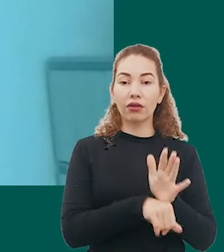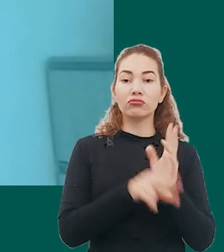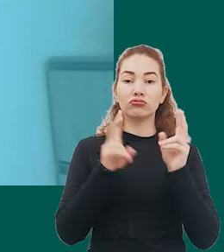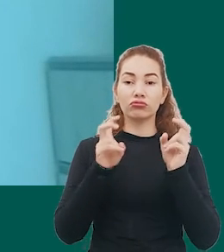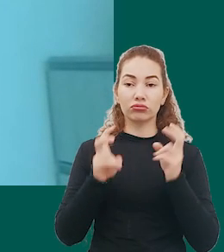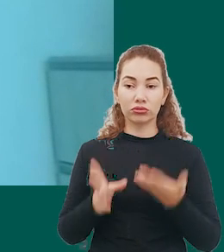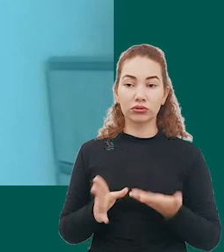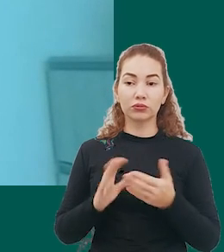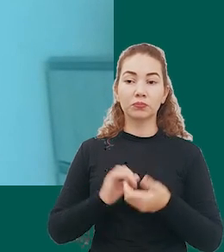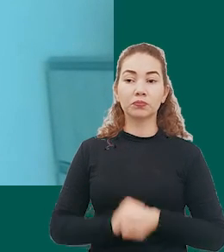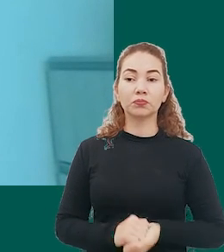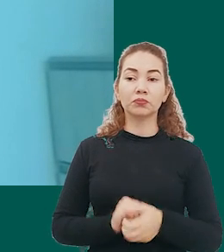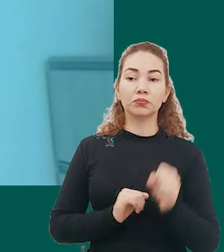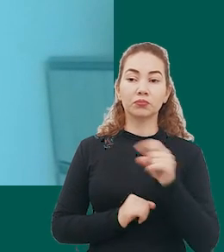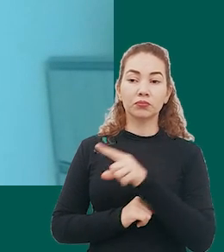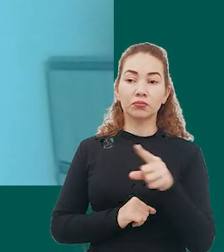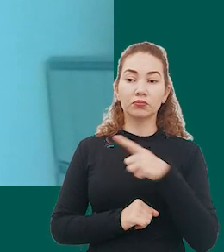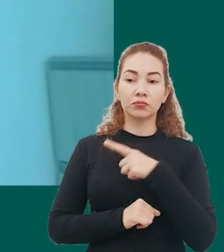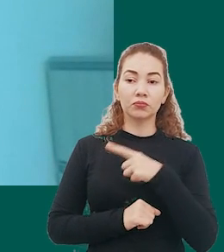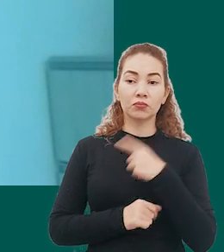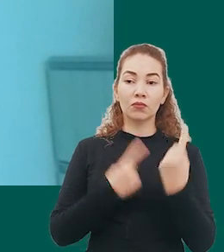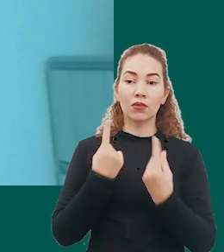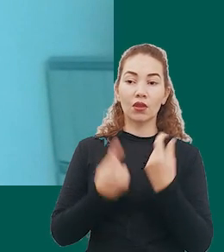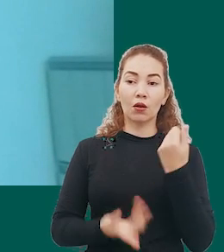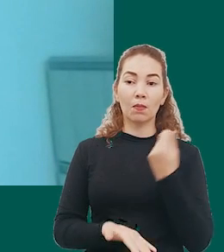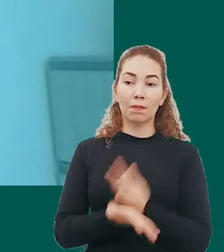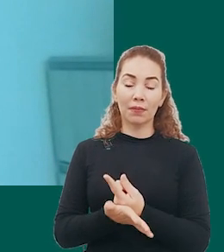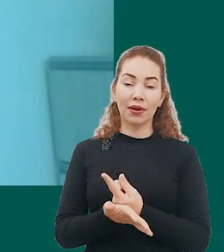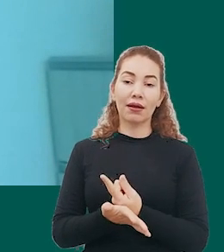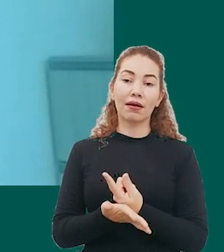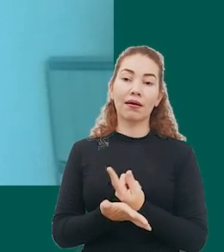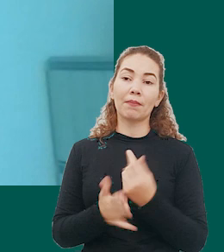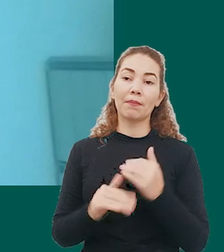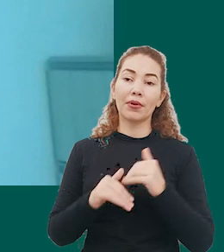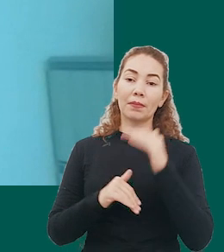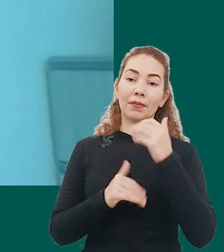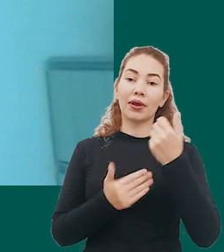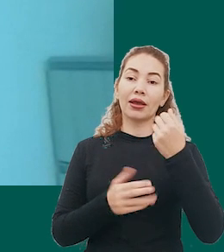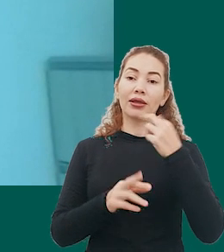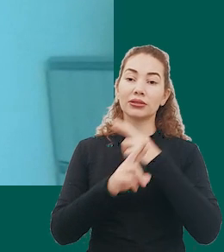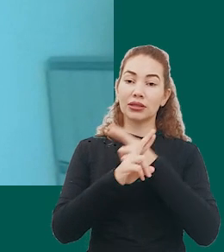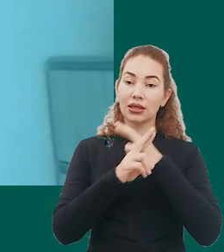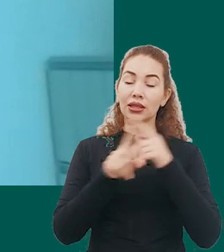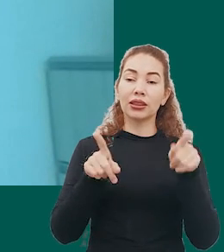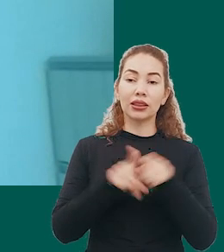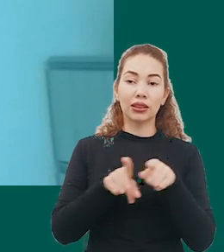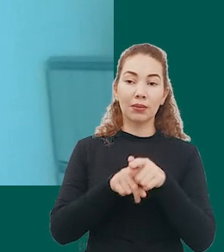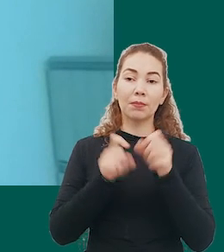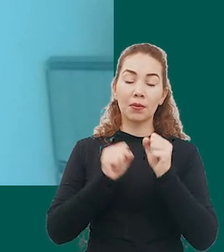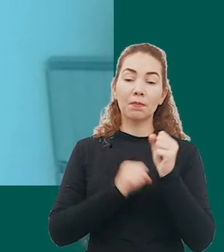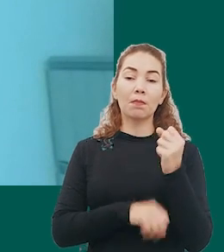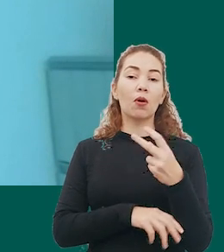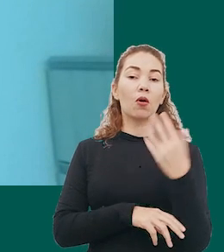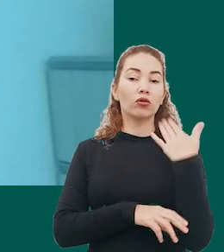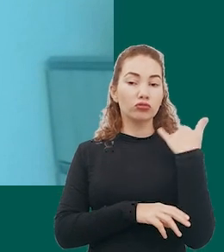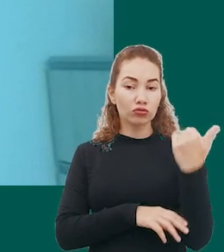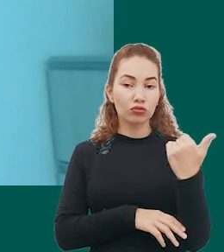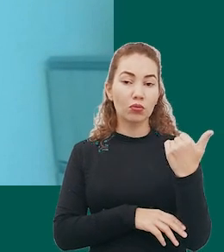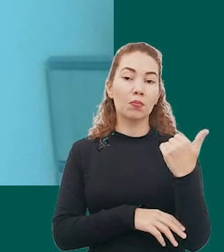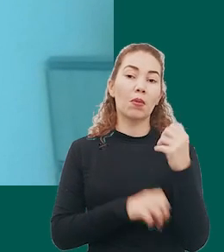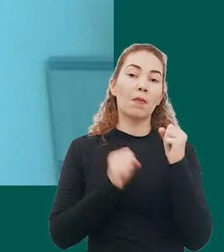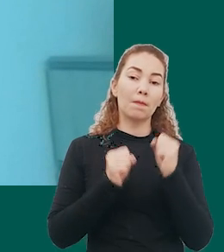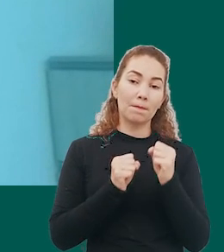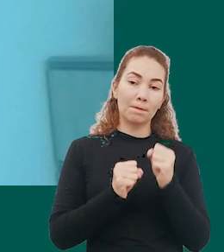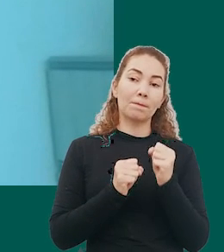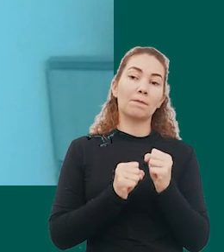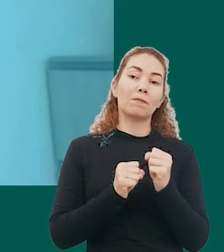nesse quesito. Se vocês tiverem algum pagamento indevido ou a maior para a Receita Federal, também pode estar nos procurando, que nós